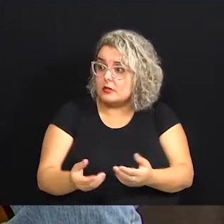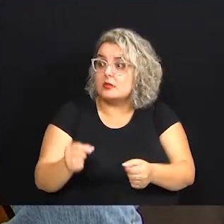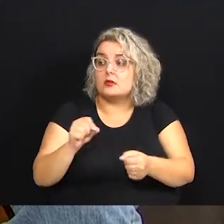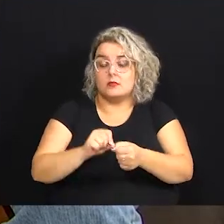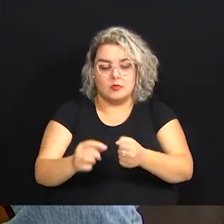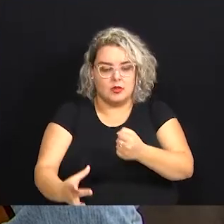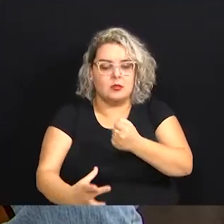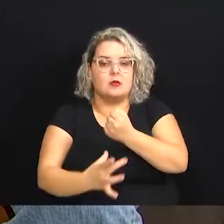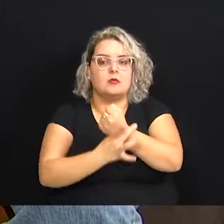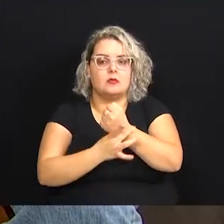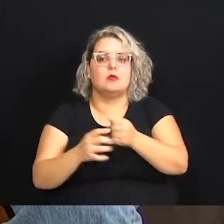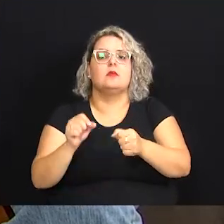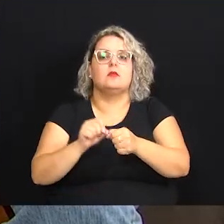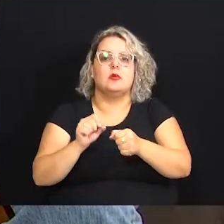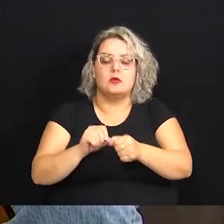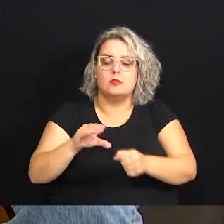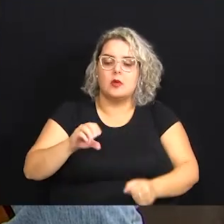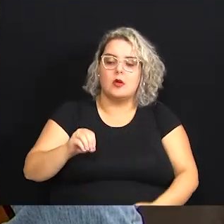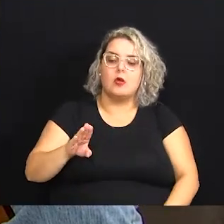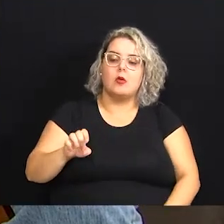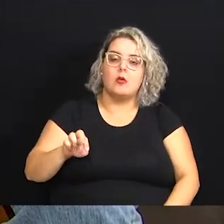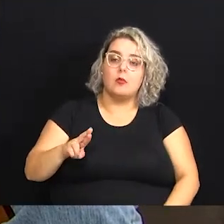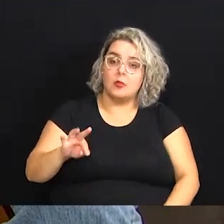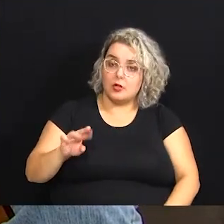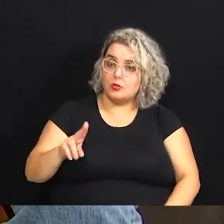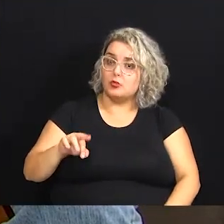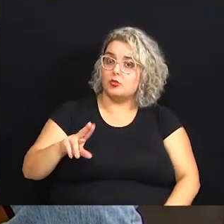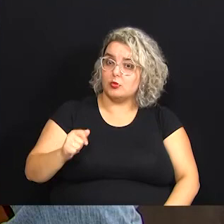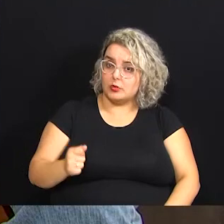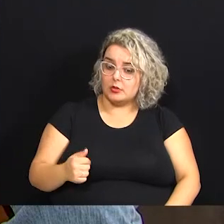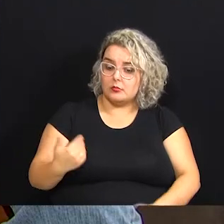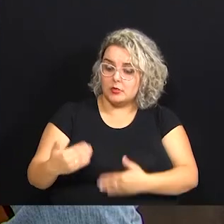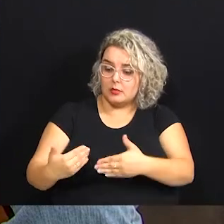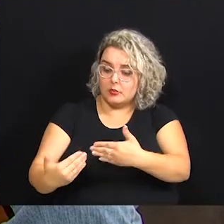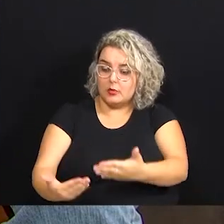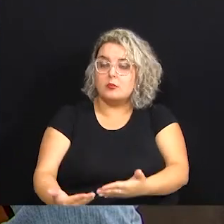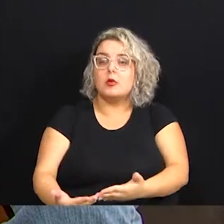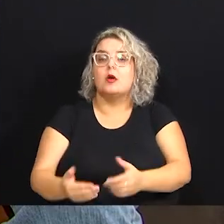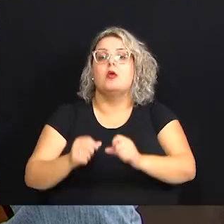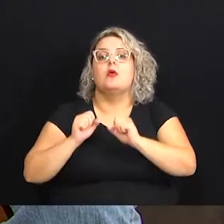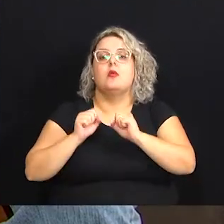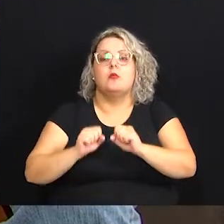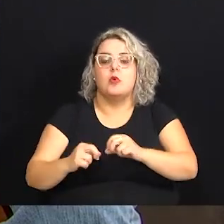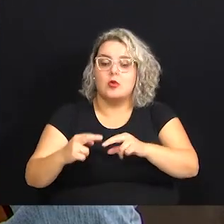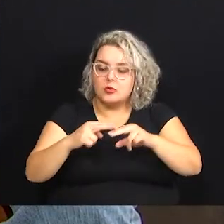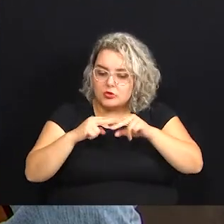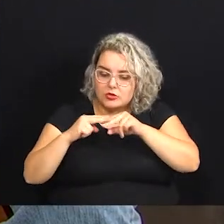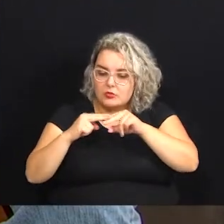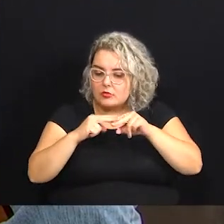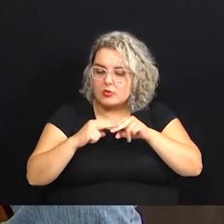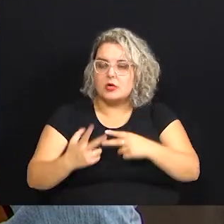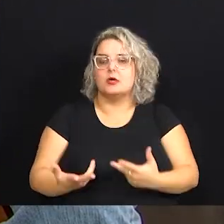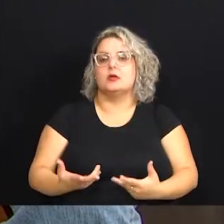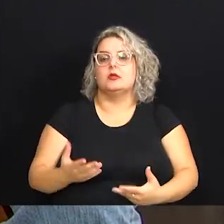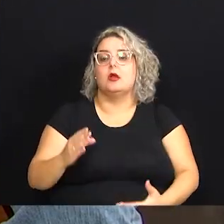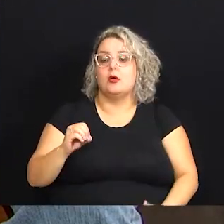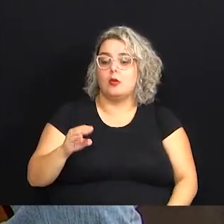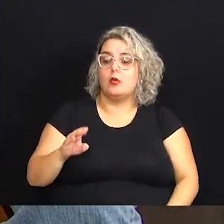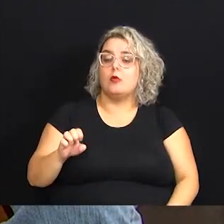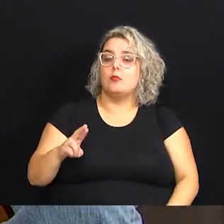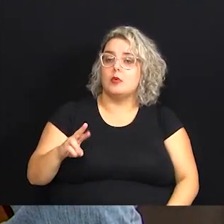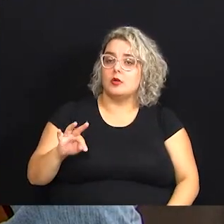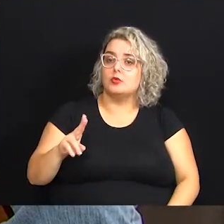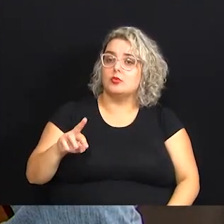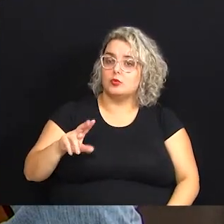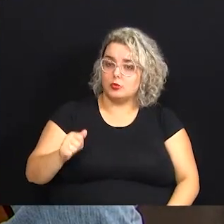faz um seguro, faz uma cobertura. À medida que forem passando os anos, você pode rever o valor dessa cobertura e